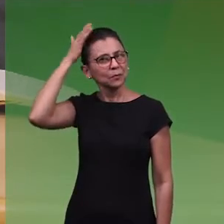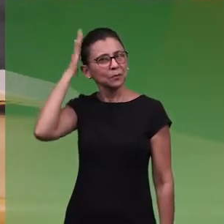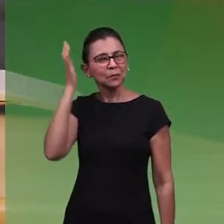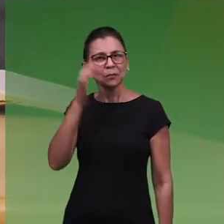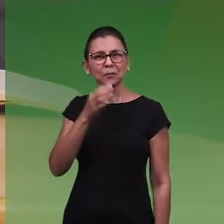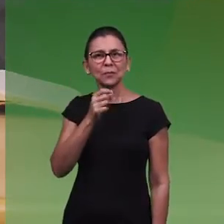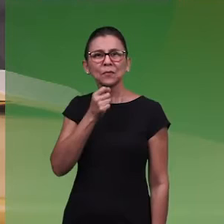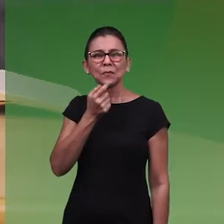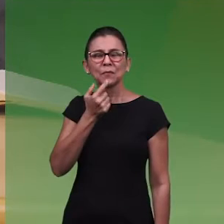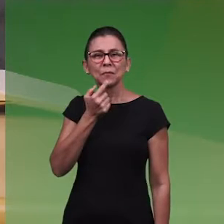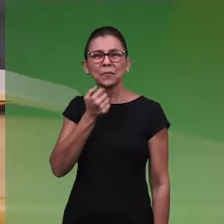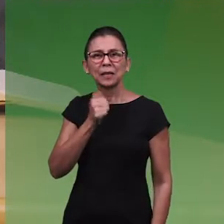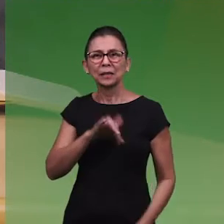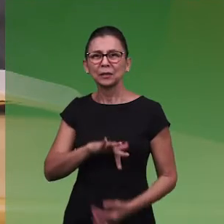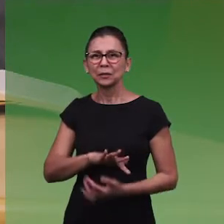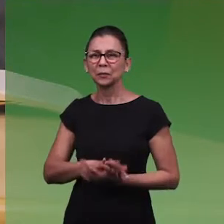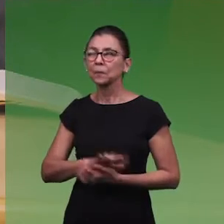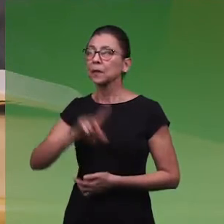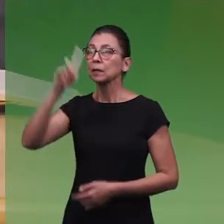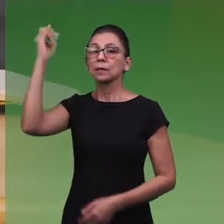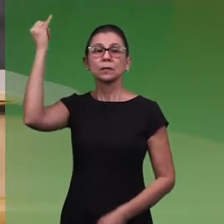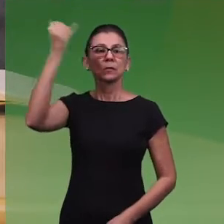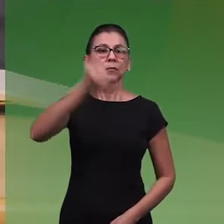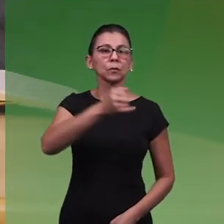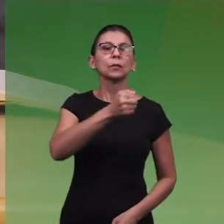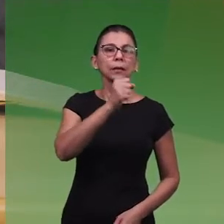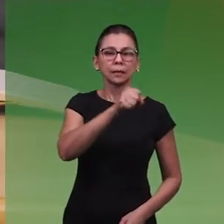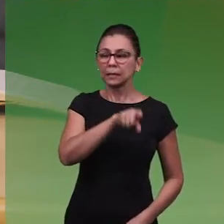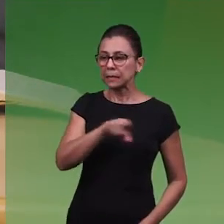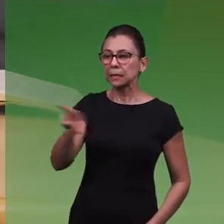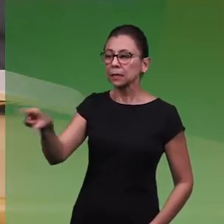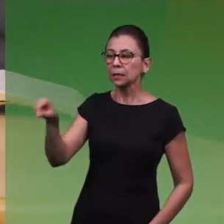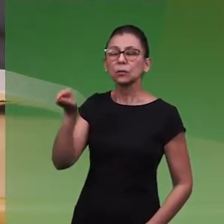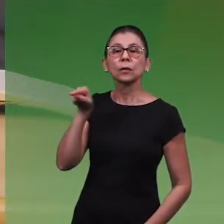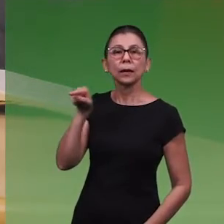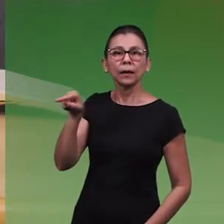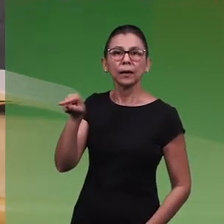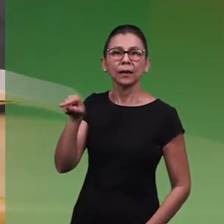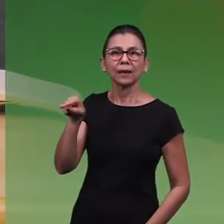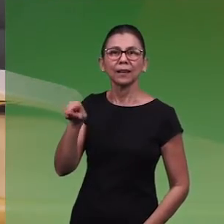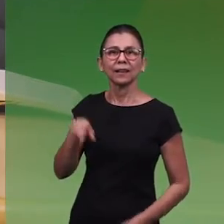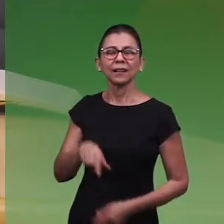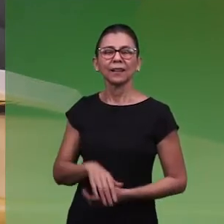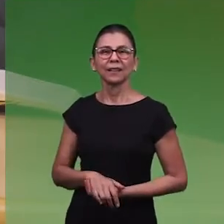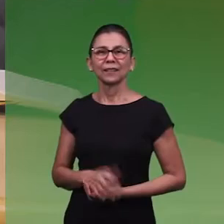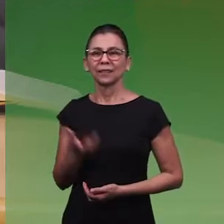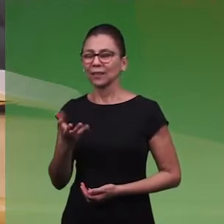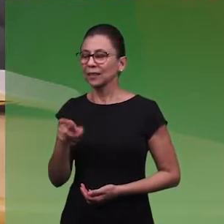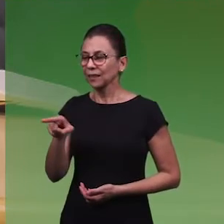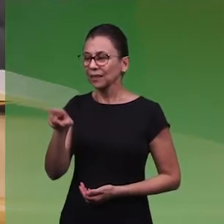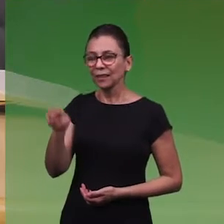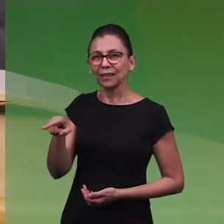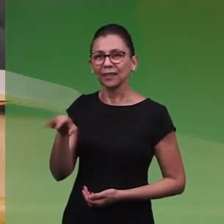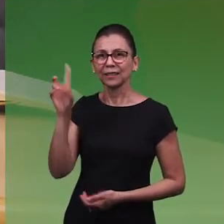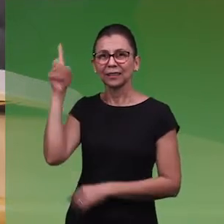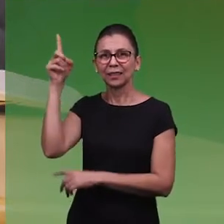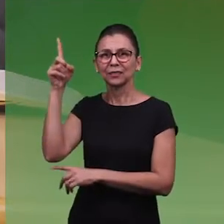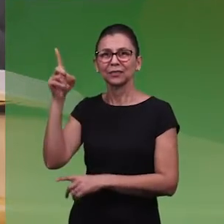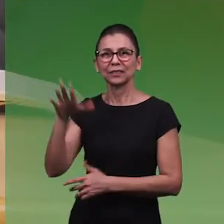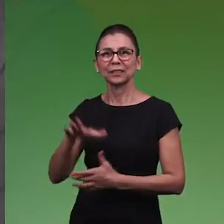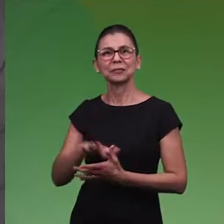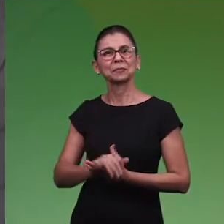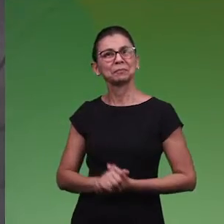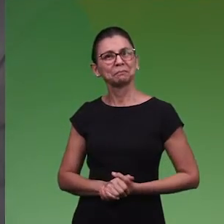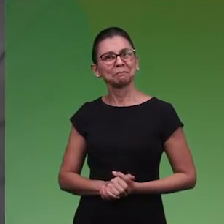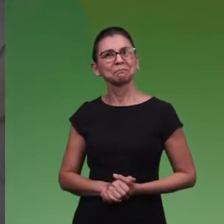disse a ele: pode ungir, porque é este que eu tenho escolhido. E assim Davi foi escolhido, tirado da